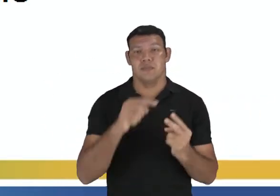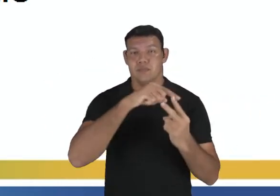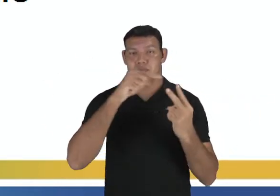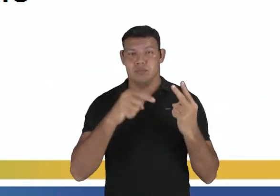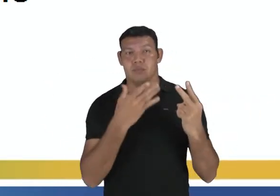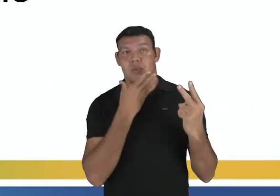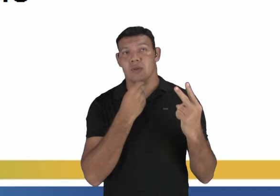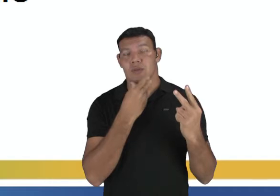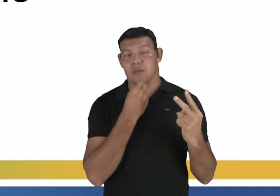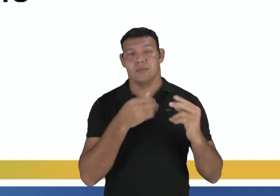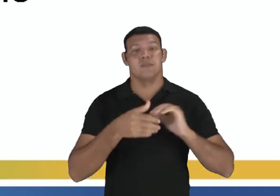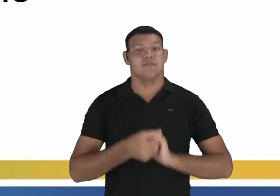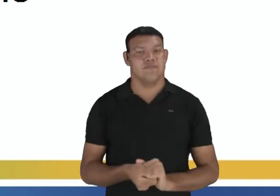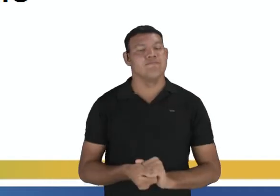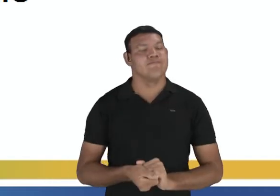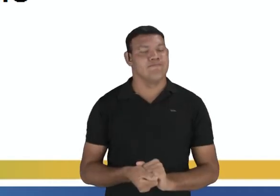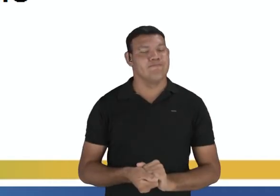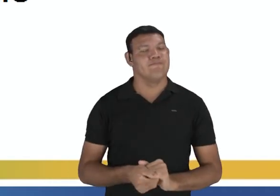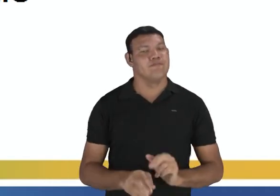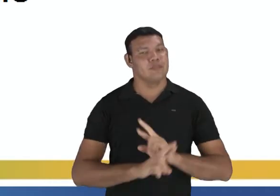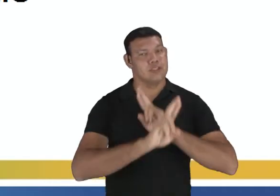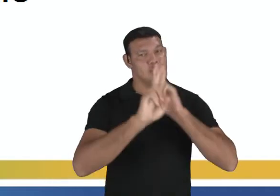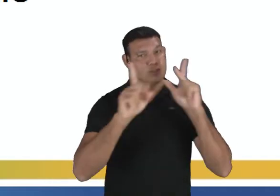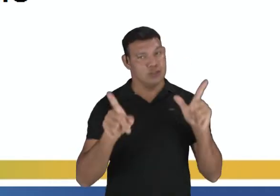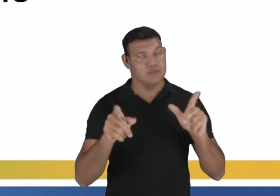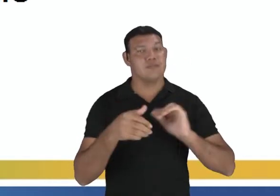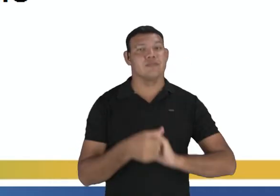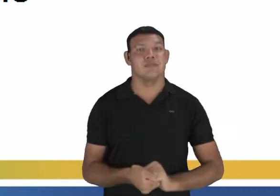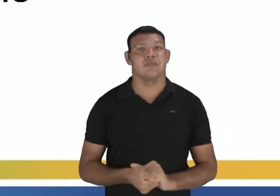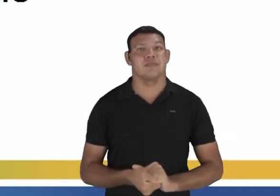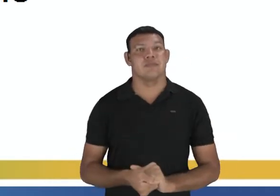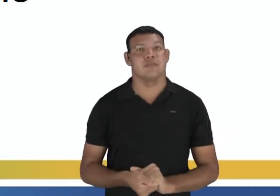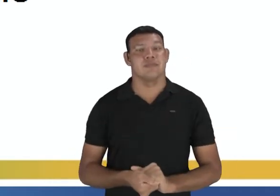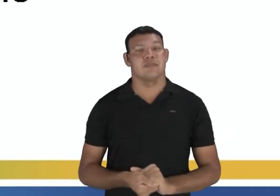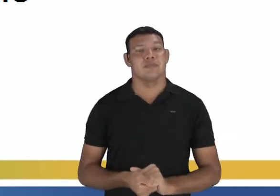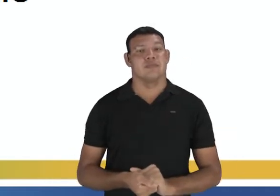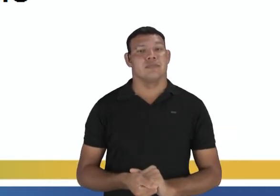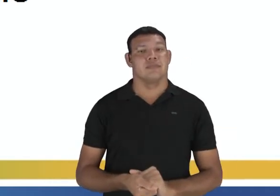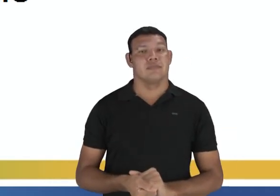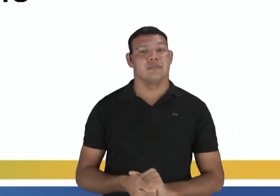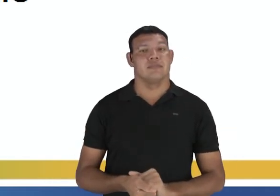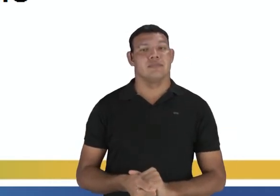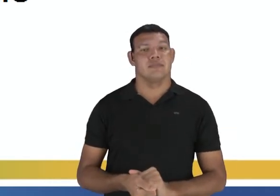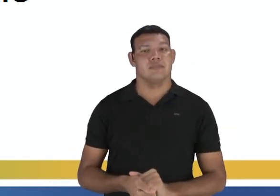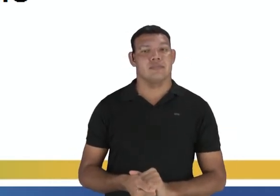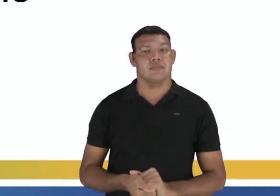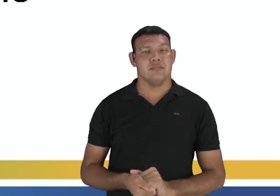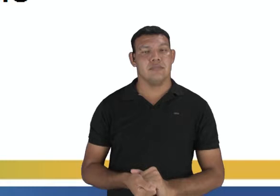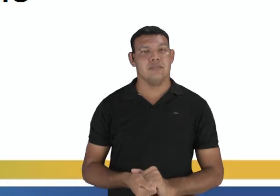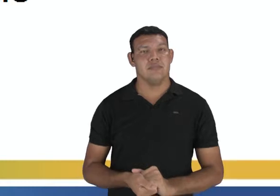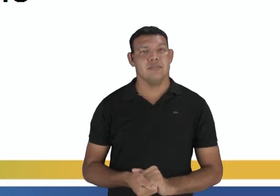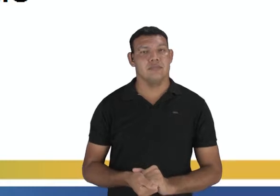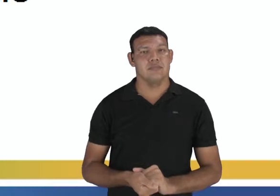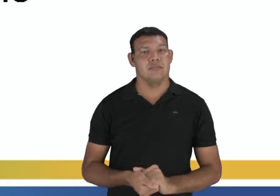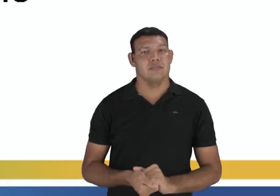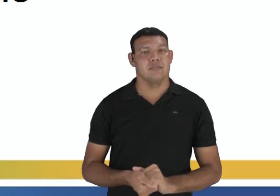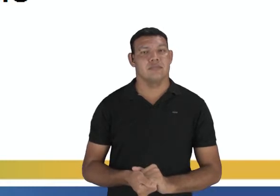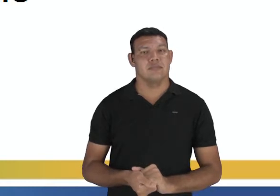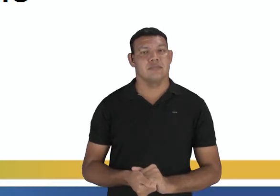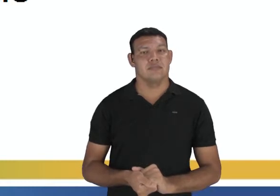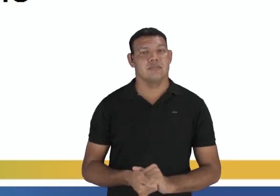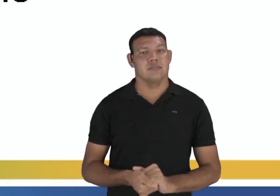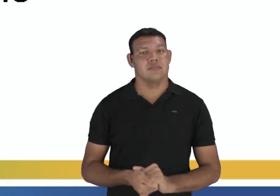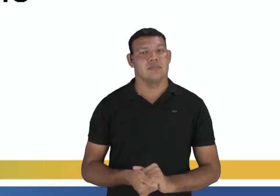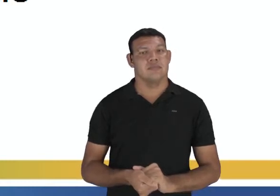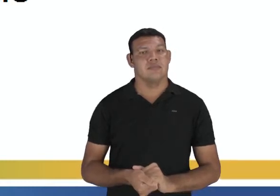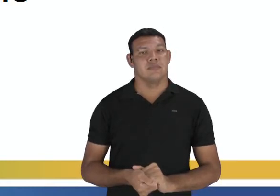homens, uma situação completamente diversa um do outro, né? Aliás, adversa um do outro. Ou seja, nós